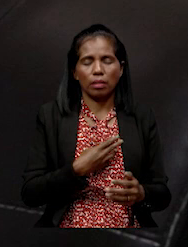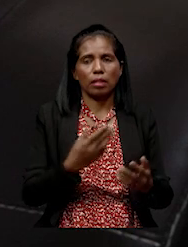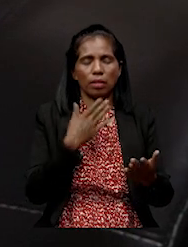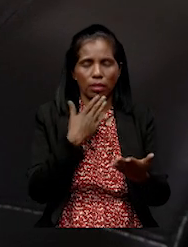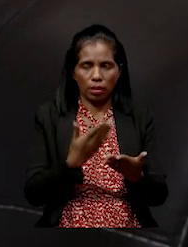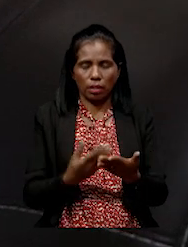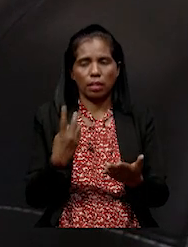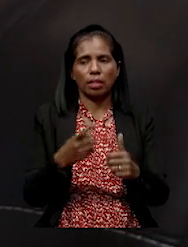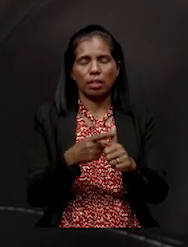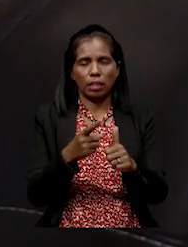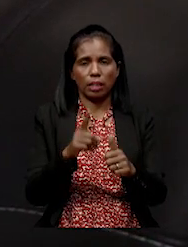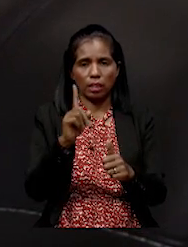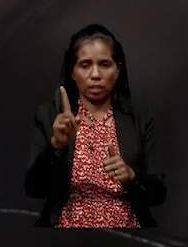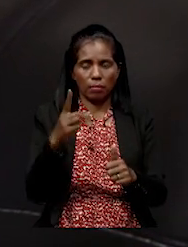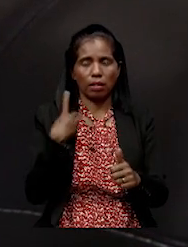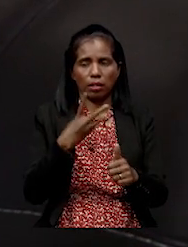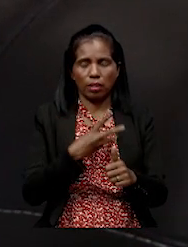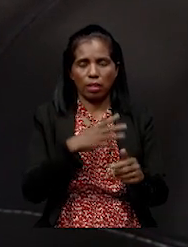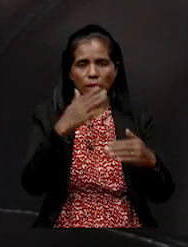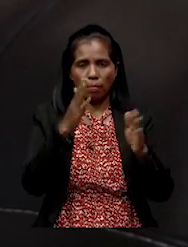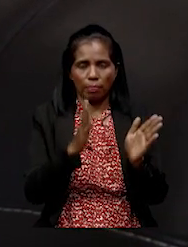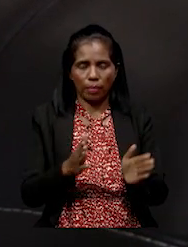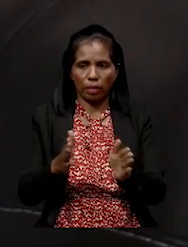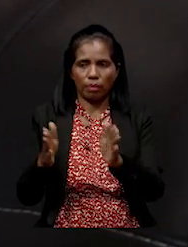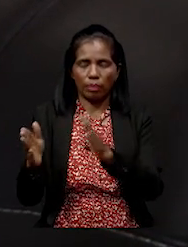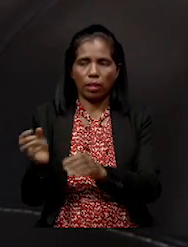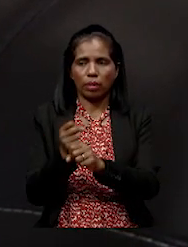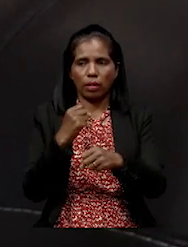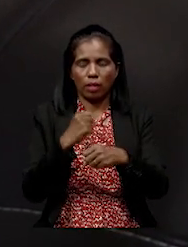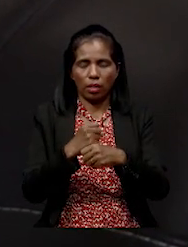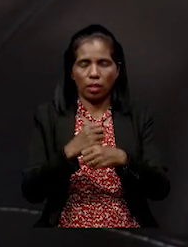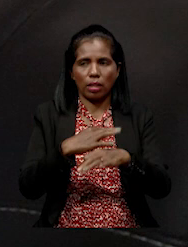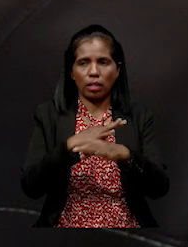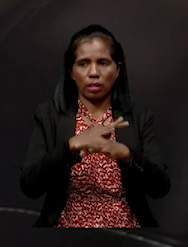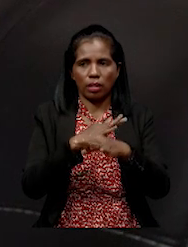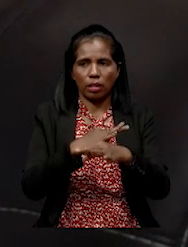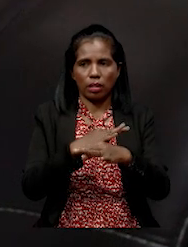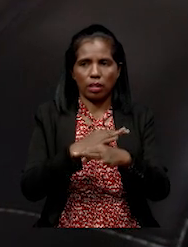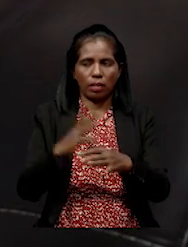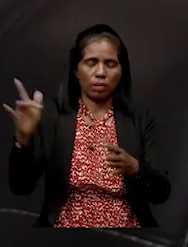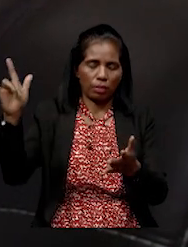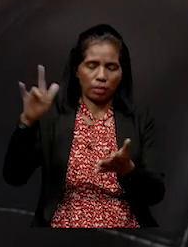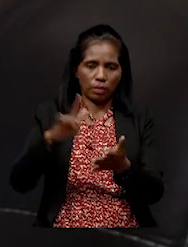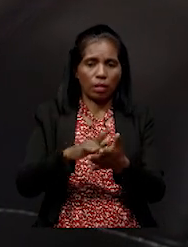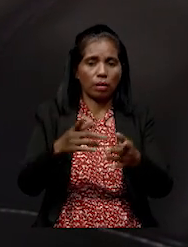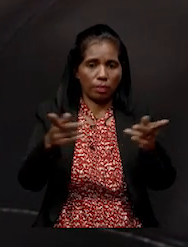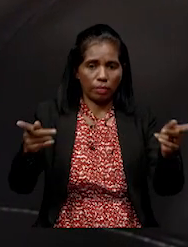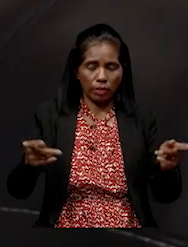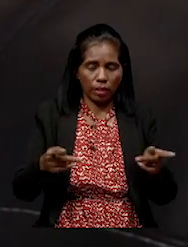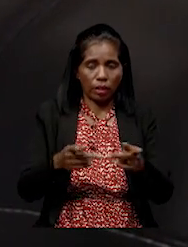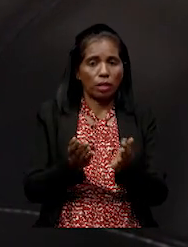ida makita agora ita prepara e finaliza a construção Porto Tibar, ho ita